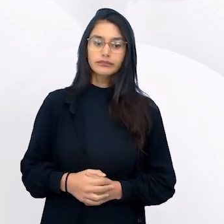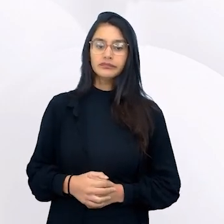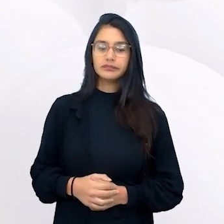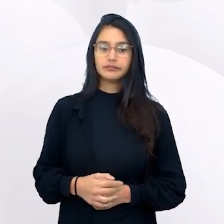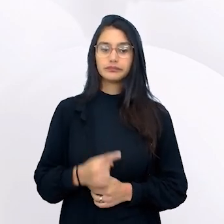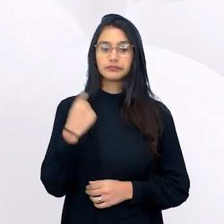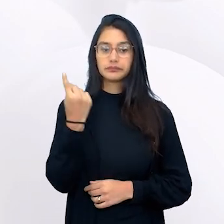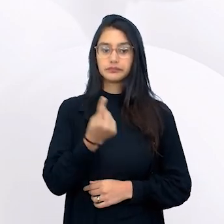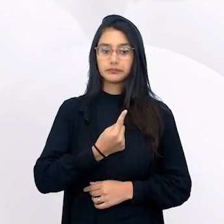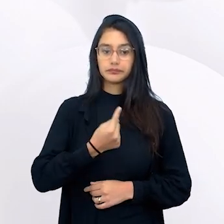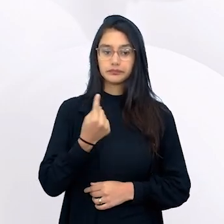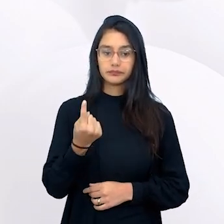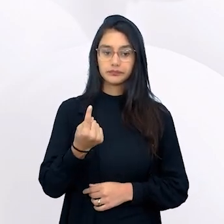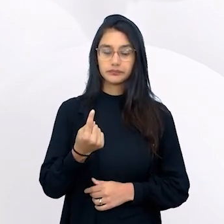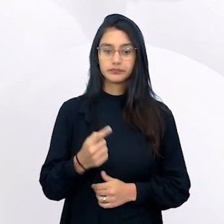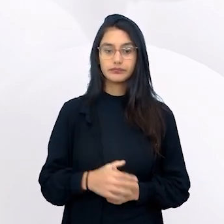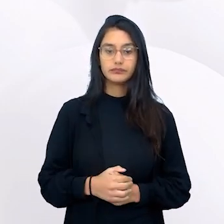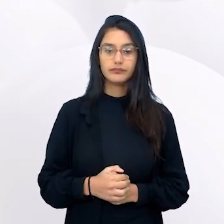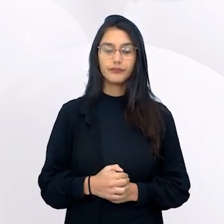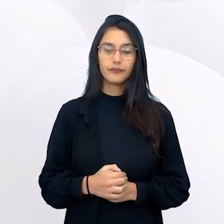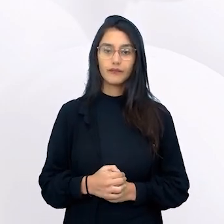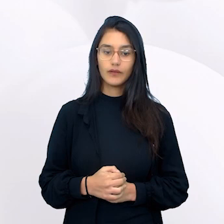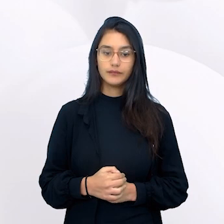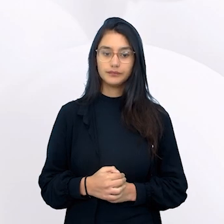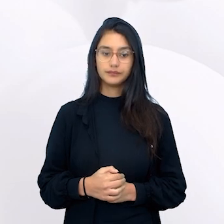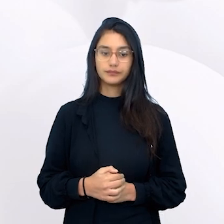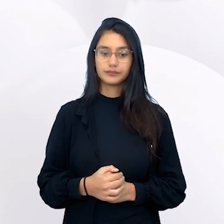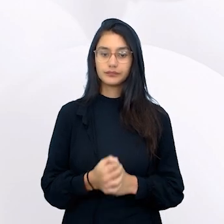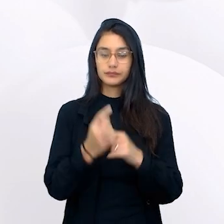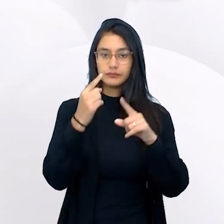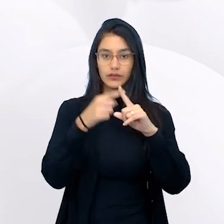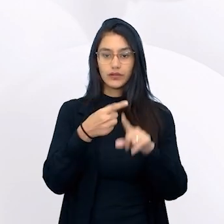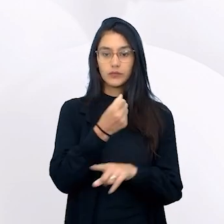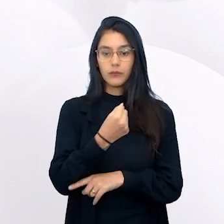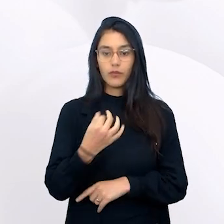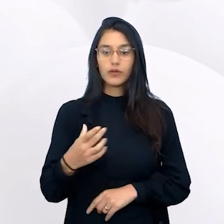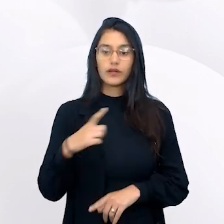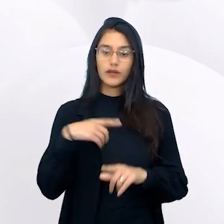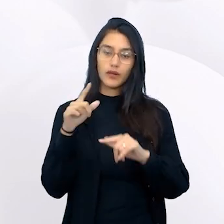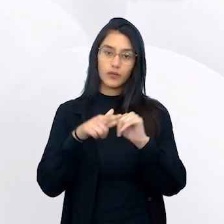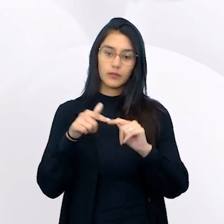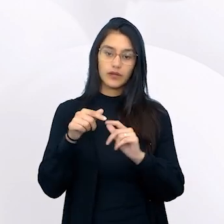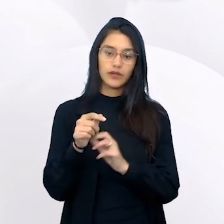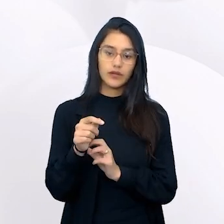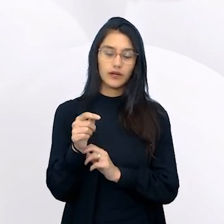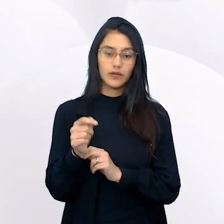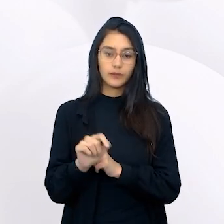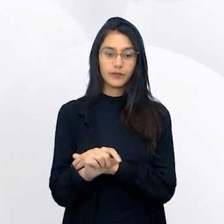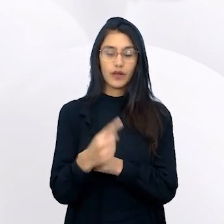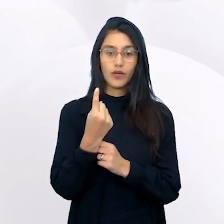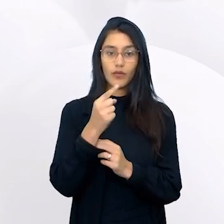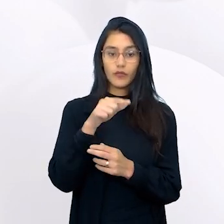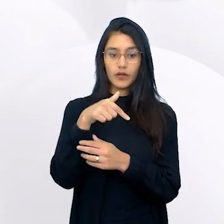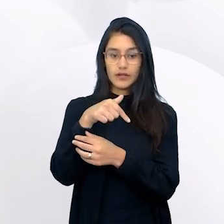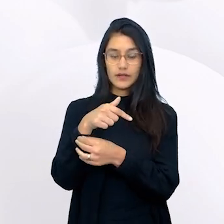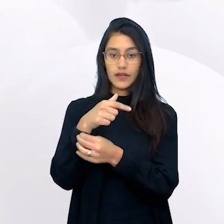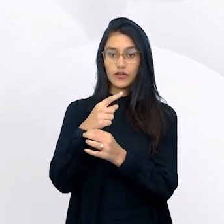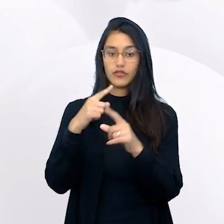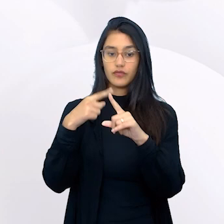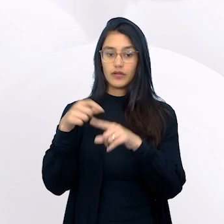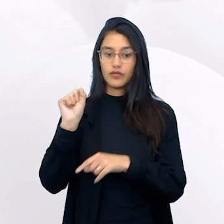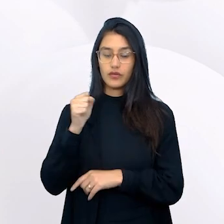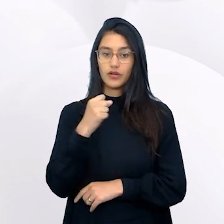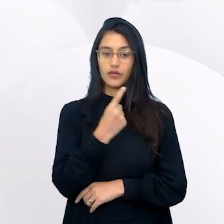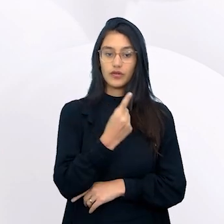vamos multiplicar, né? Então, é uma conta didática que consta no material. Então, é 1,7 vezes 8. É